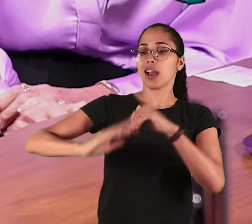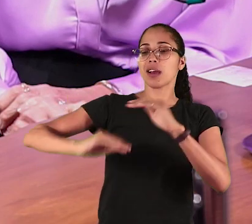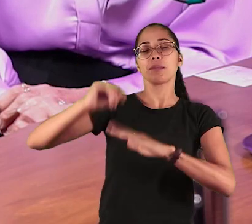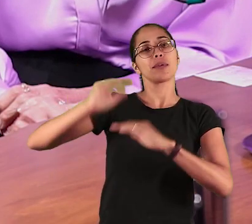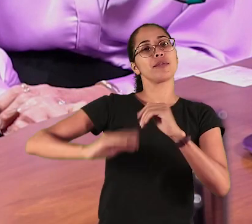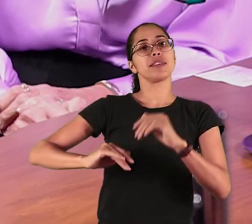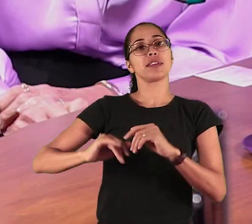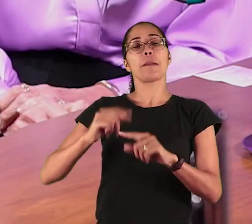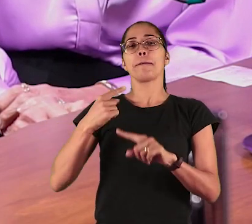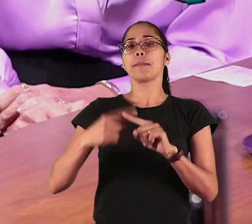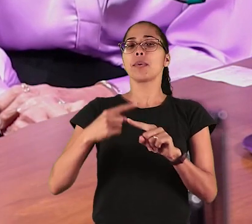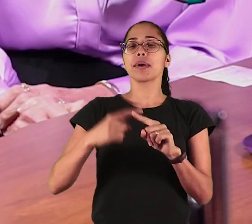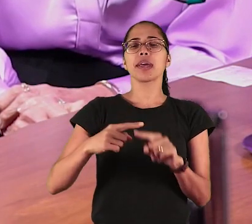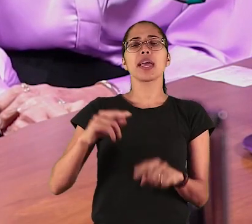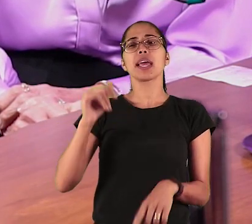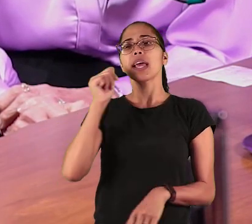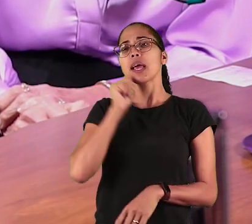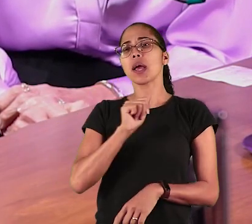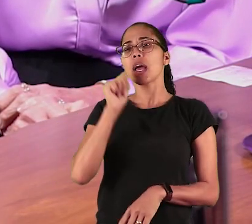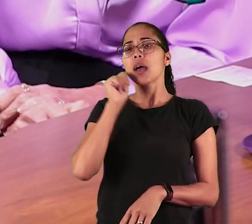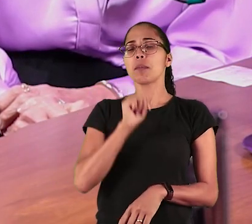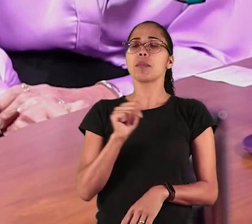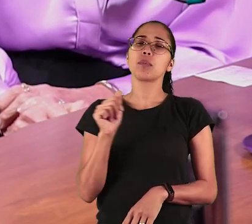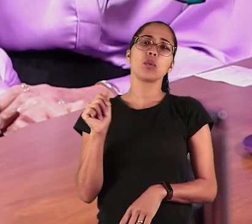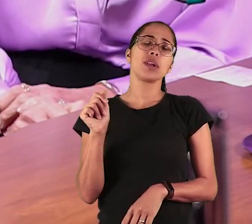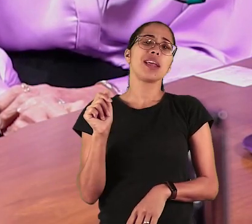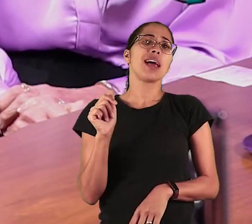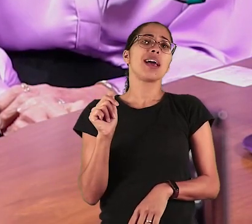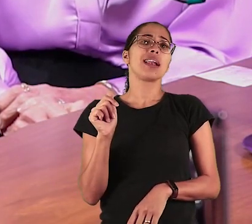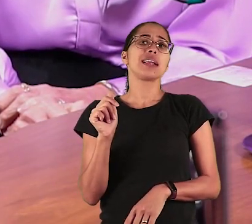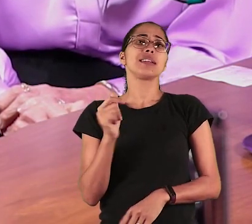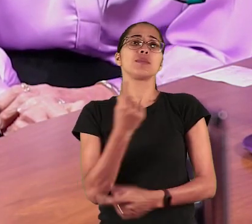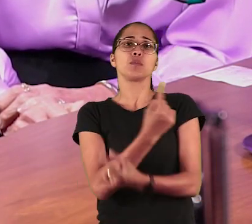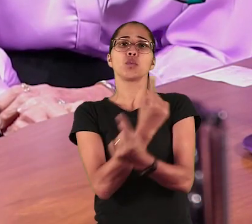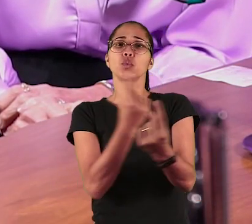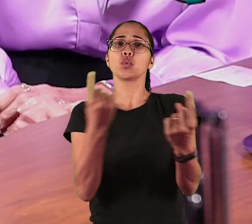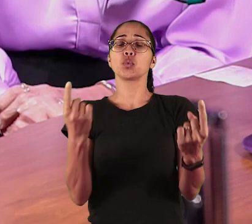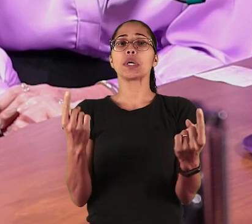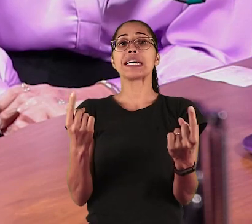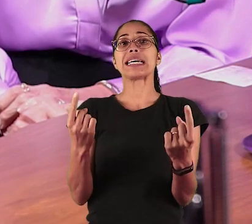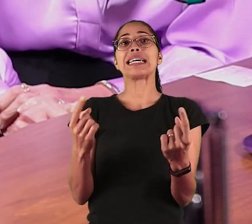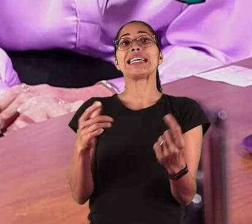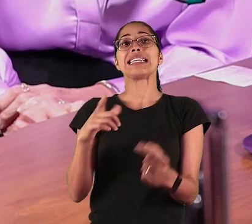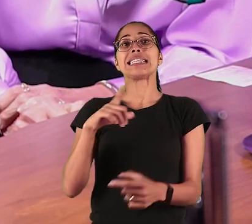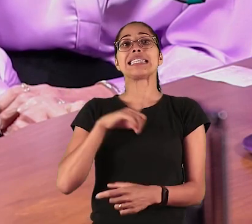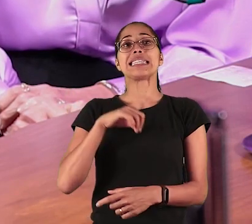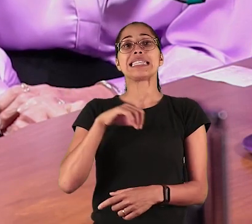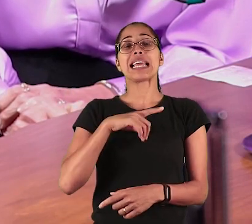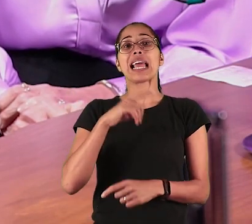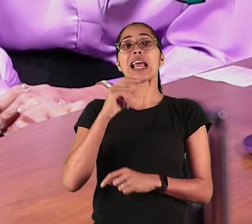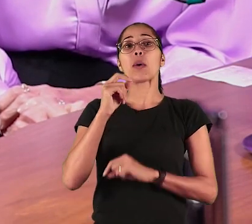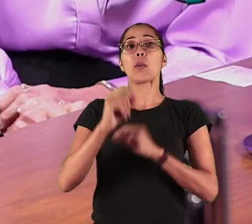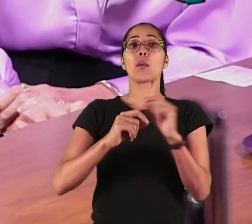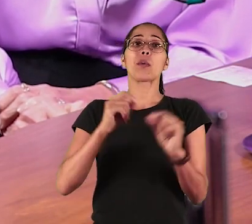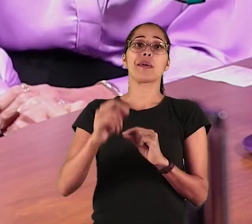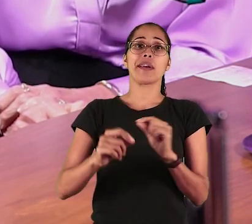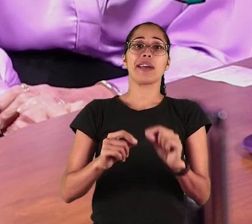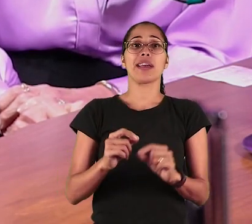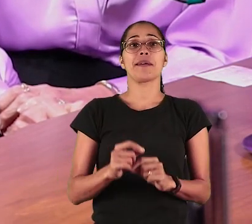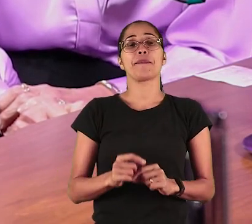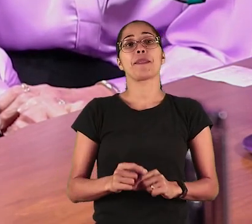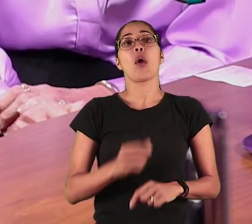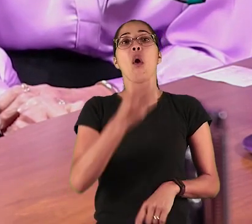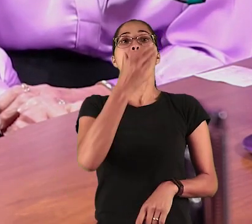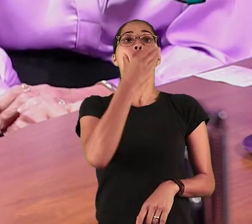acho que as mulheres hoje quando a gente olha para todas as questões mais de atarismo existe um deadline mais curto para as mulheres existe